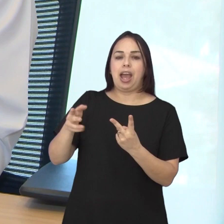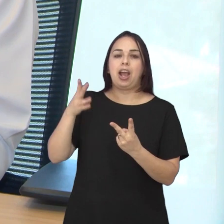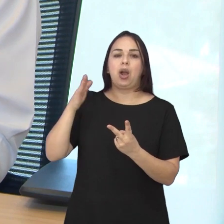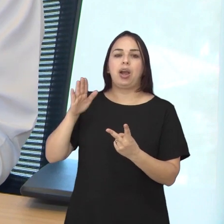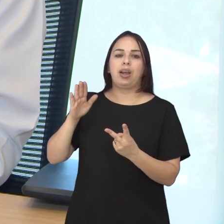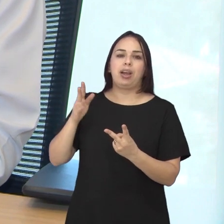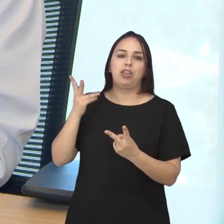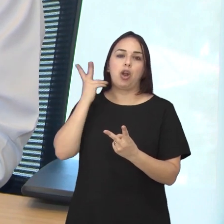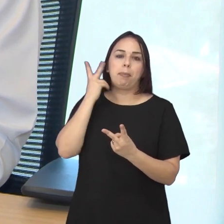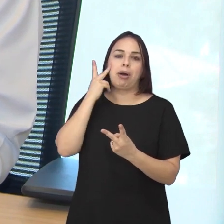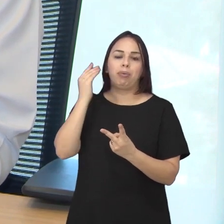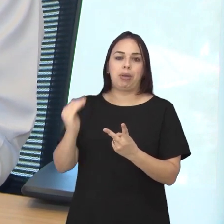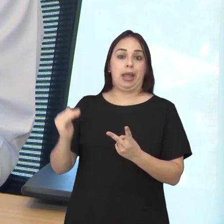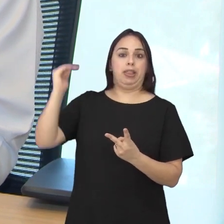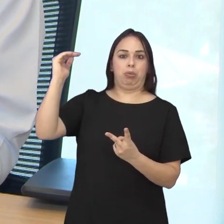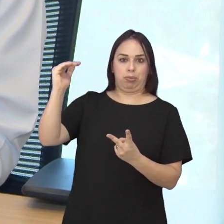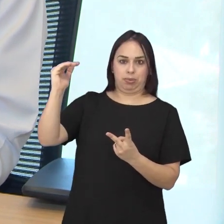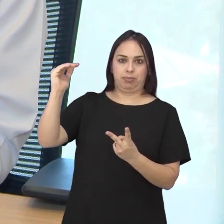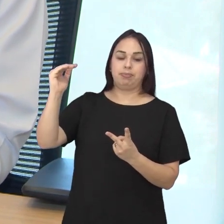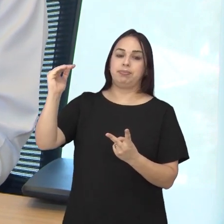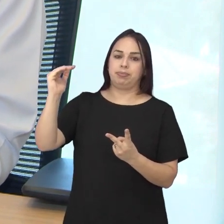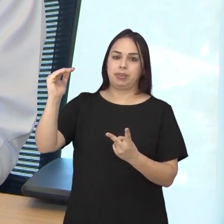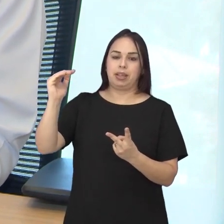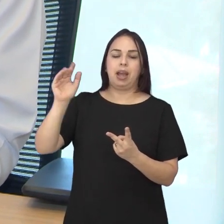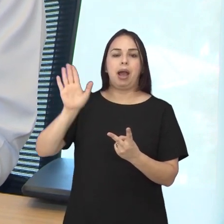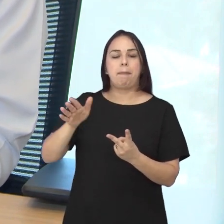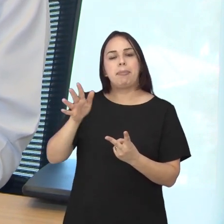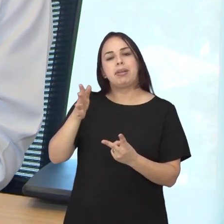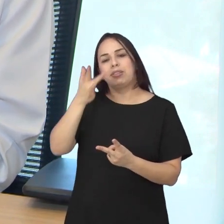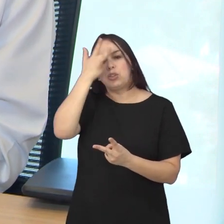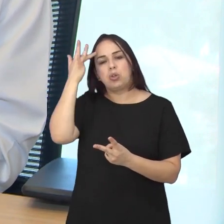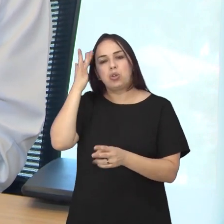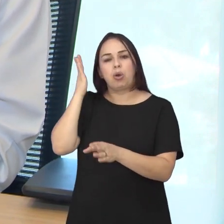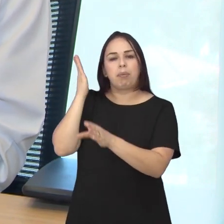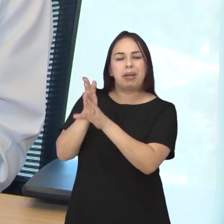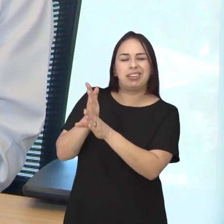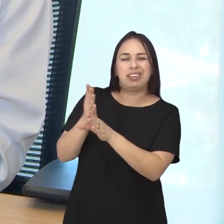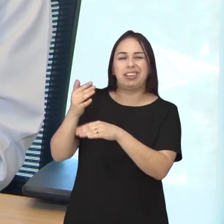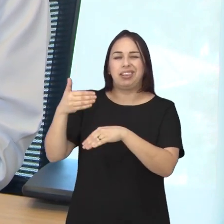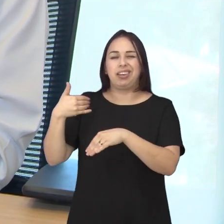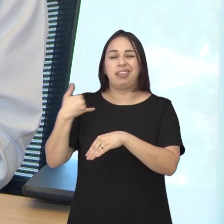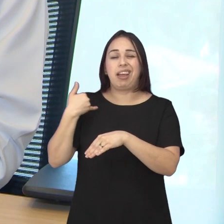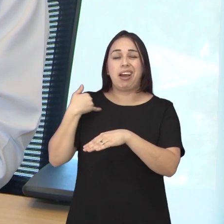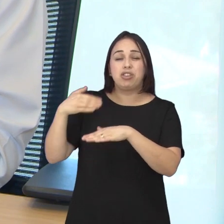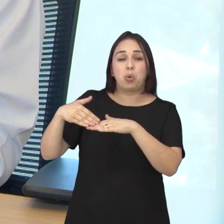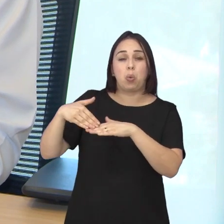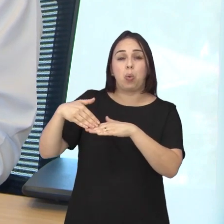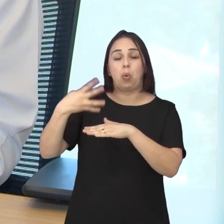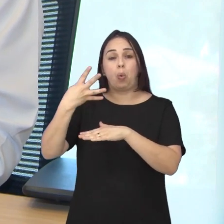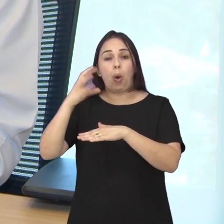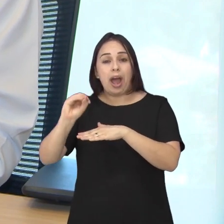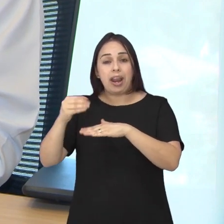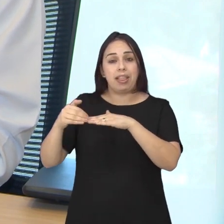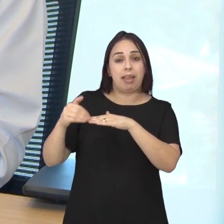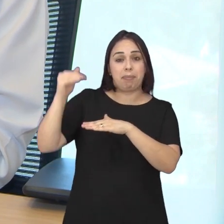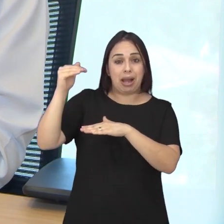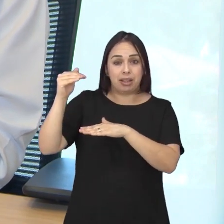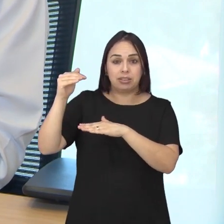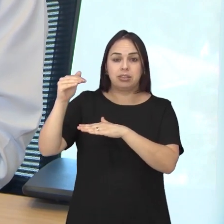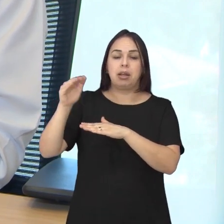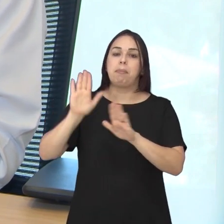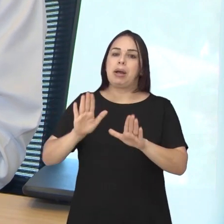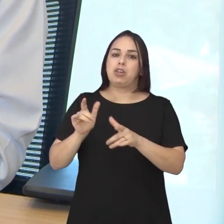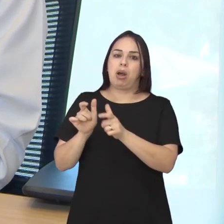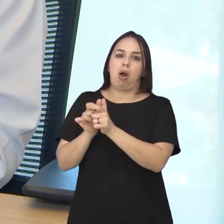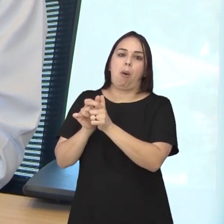diabetes que é mais comum na fase adulta, que geralmente o paciente acaba descobrindo depois dos 40, 50 anos, porém,